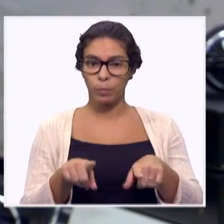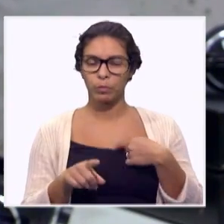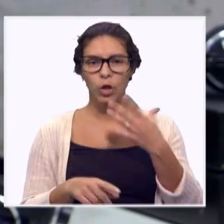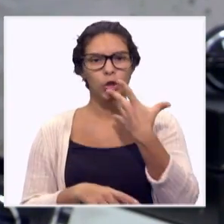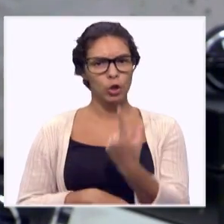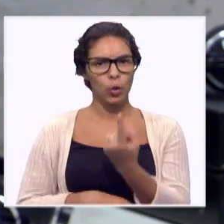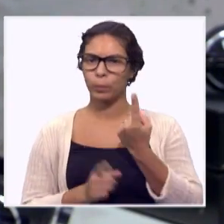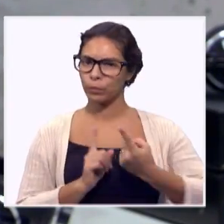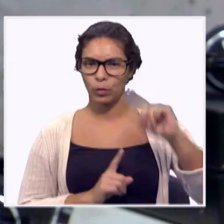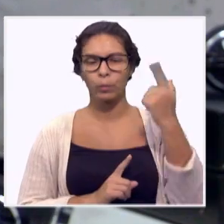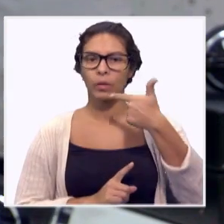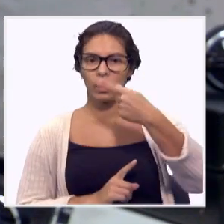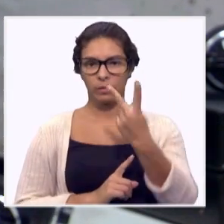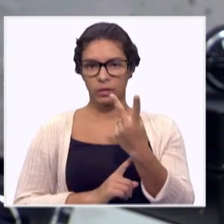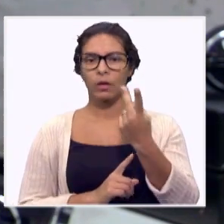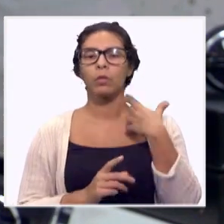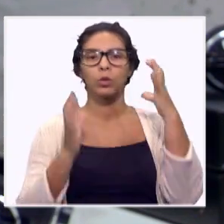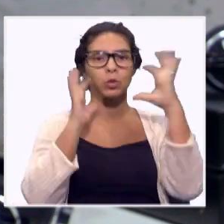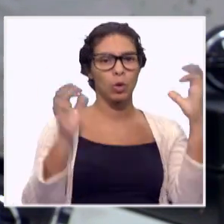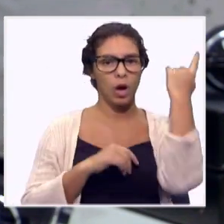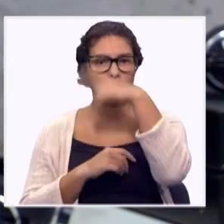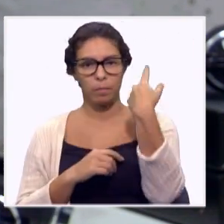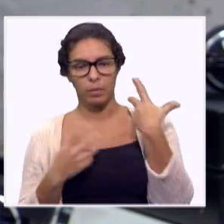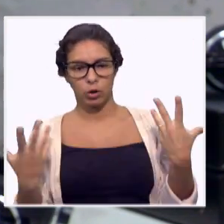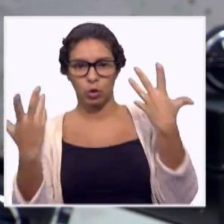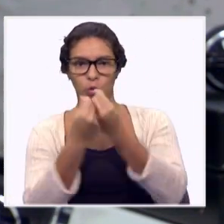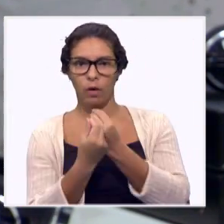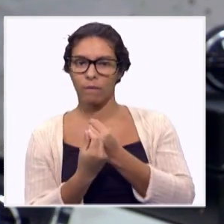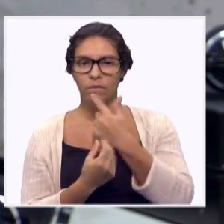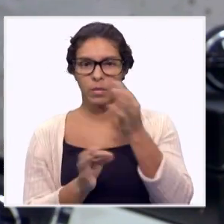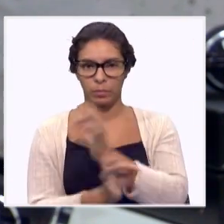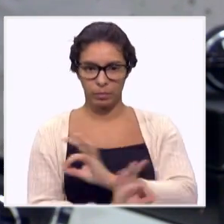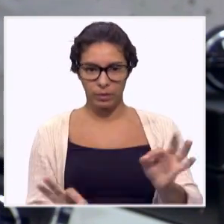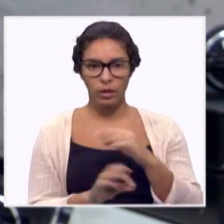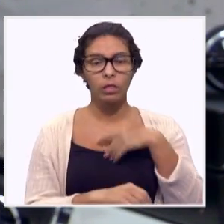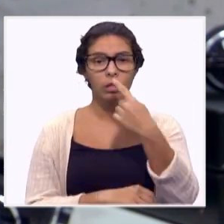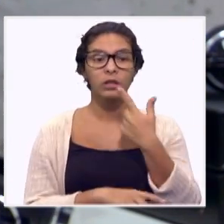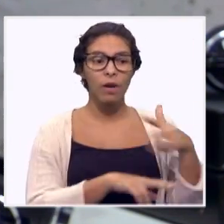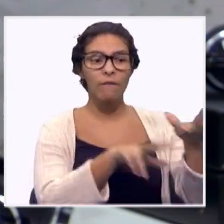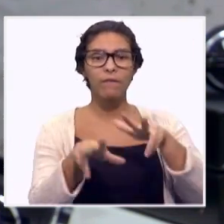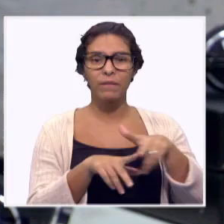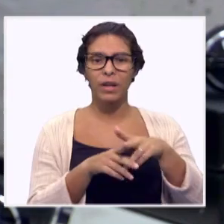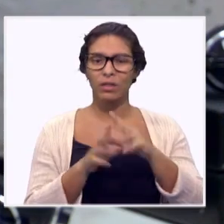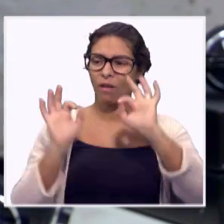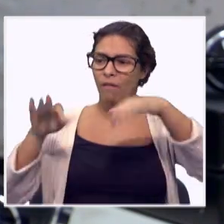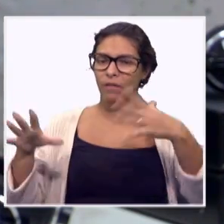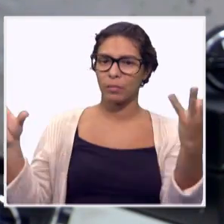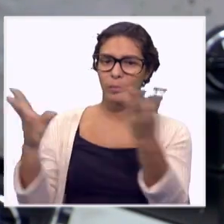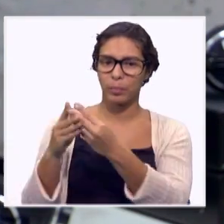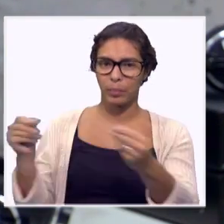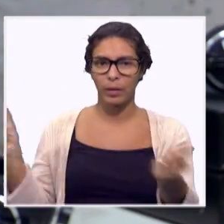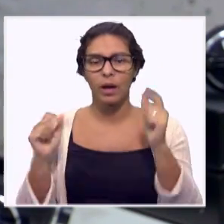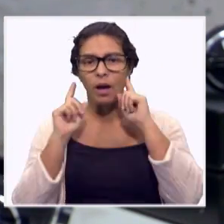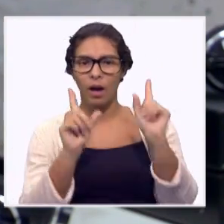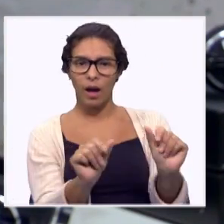Estamos ligados e não estamos sozinhos. Na televisão, o som e a imagem formam uma dupla perfeita. Diziam que o vídeo ia acabar com a rádio, mas não é